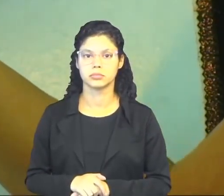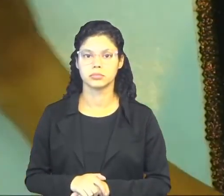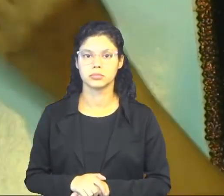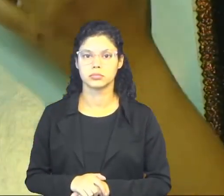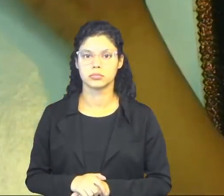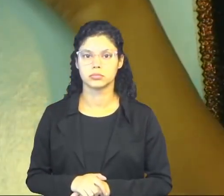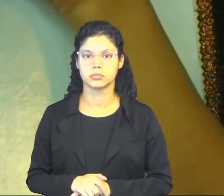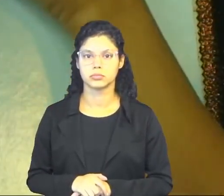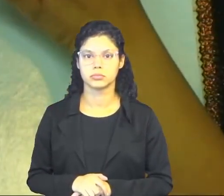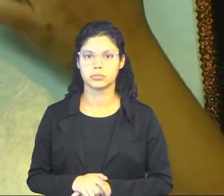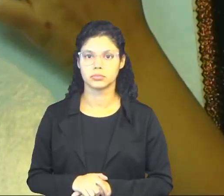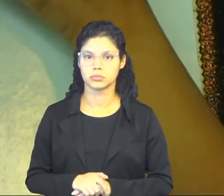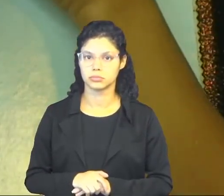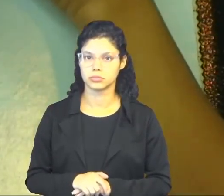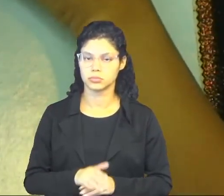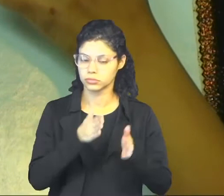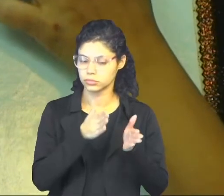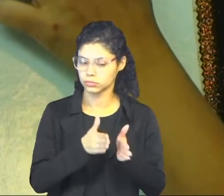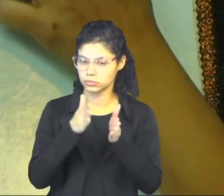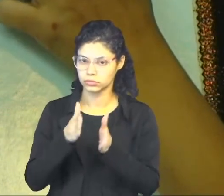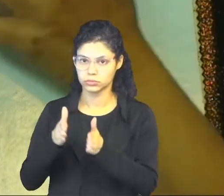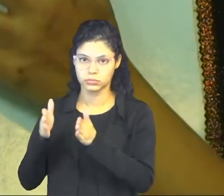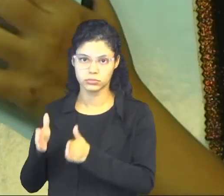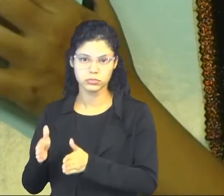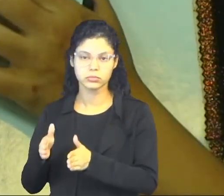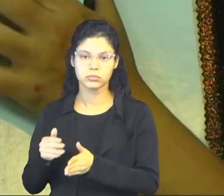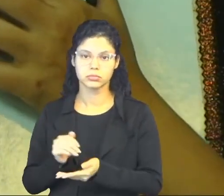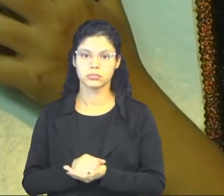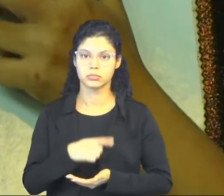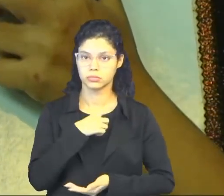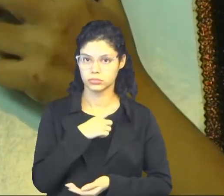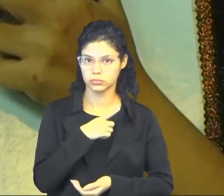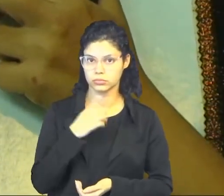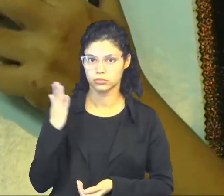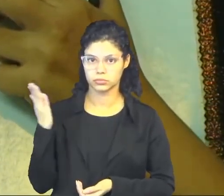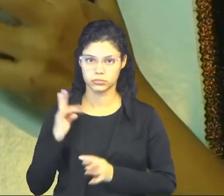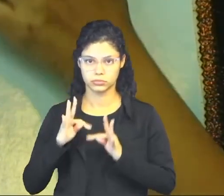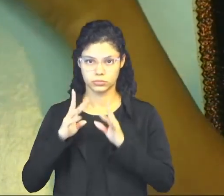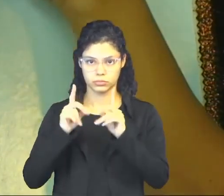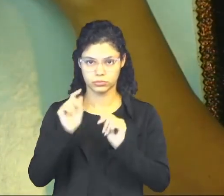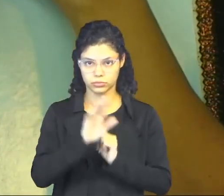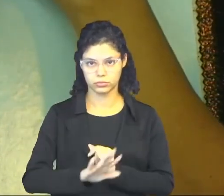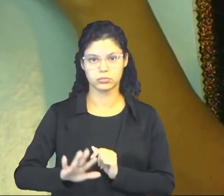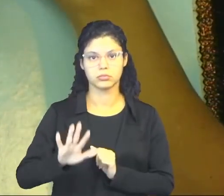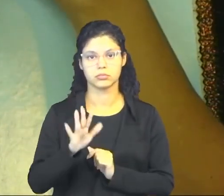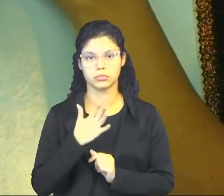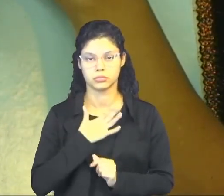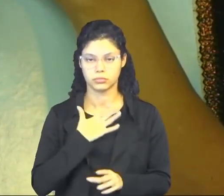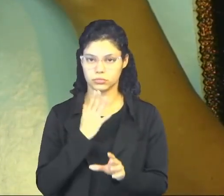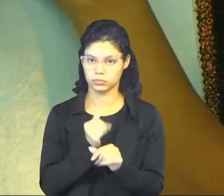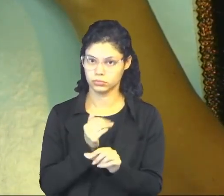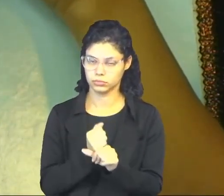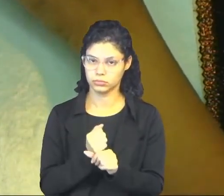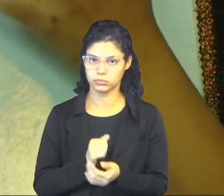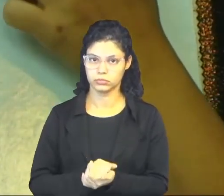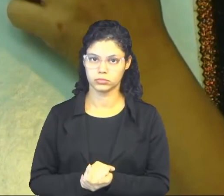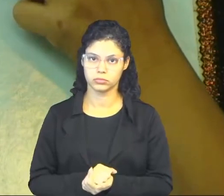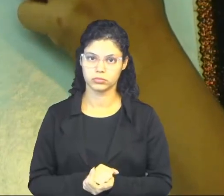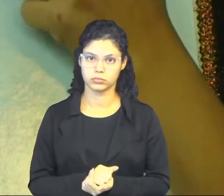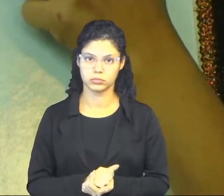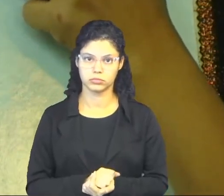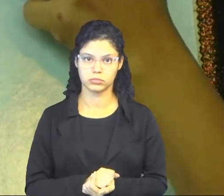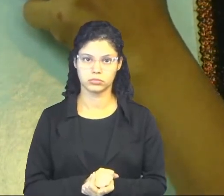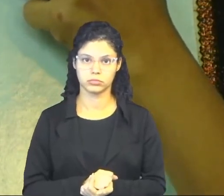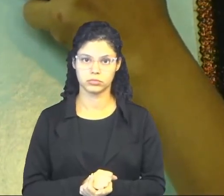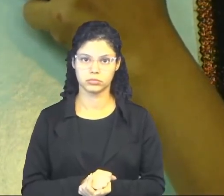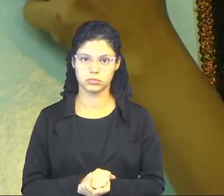membro. Eu chamo de parcela, lembrando, ó. E aqui eu tenho a soma ou total na minha adição. Então, a primeira parcela é 589 e a